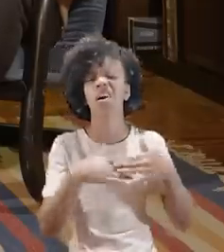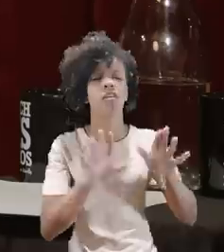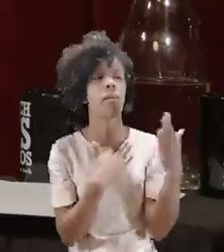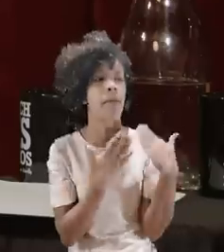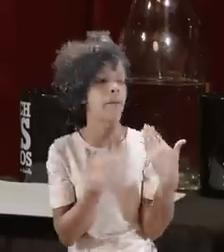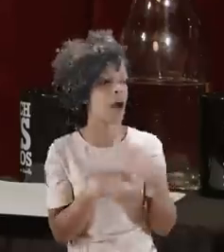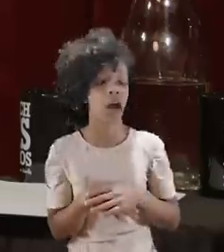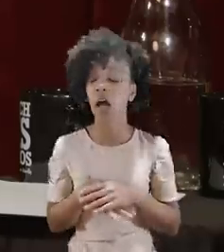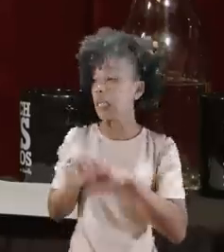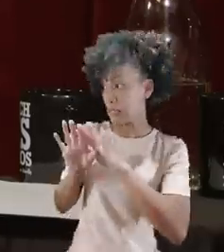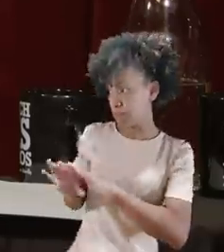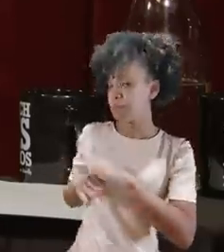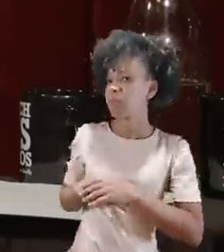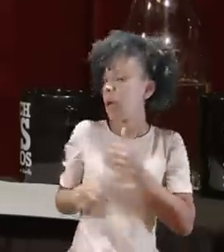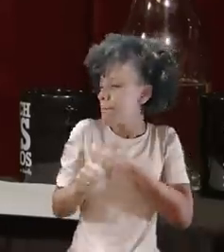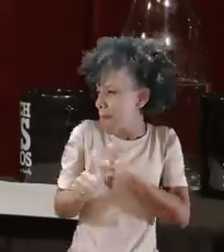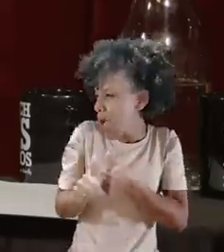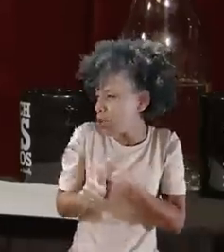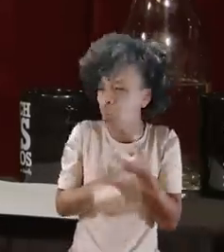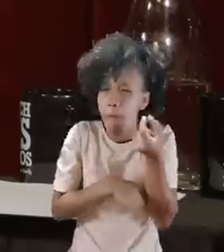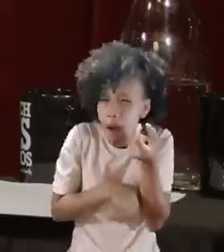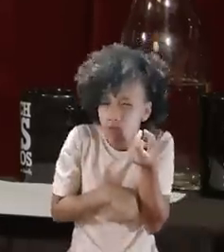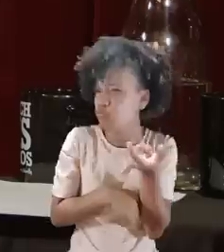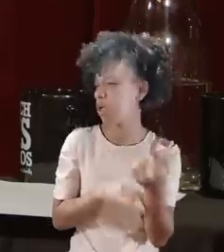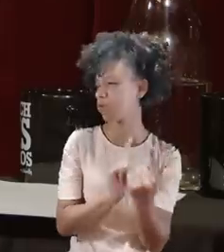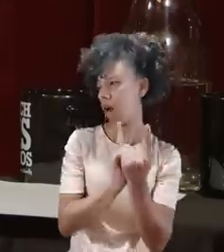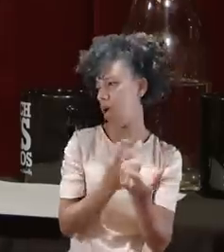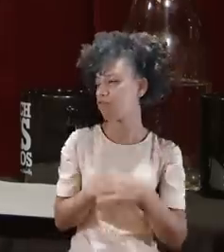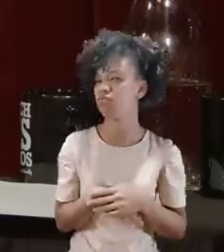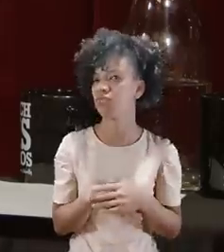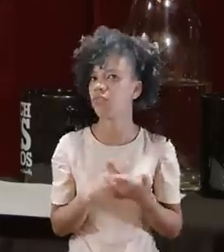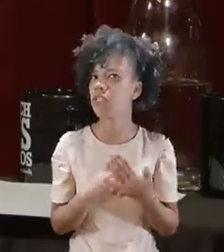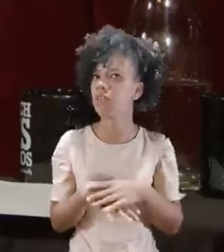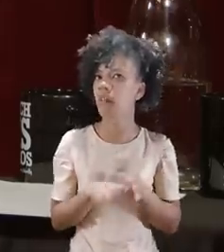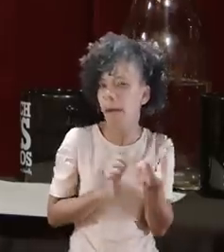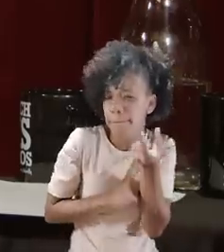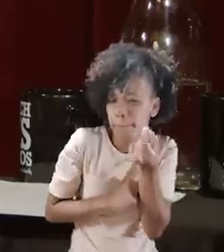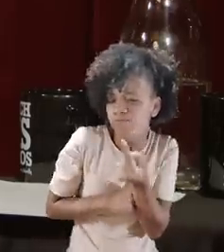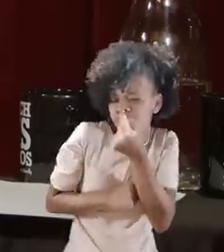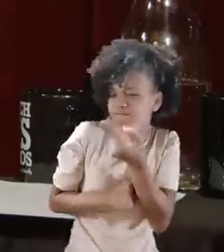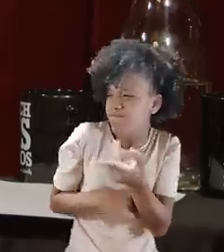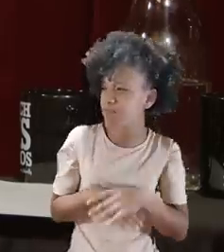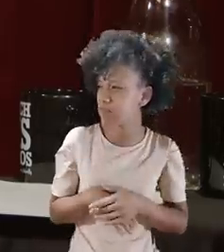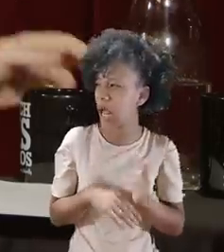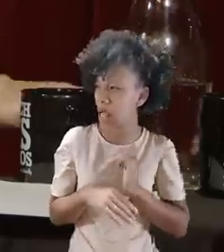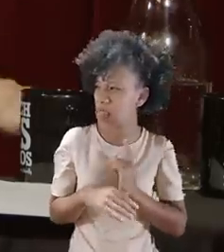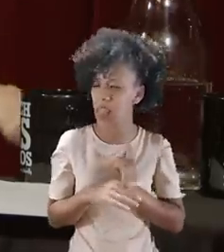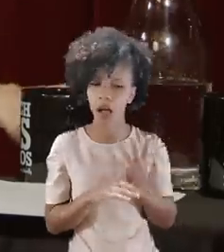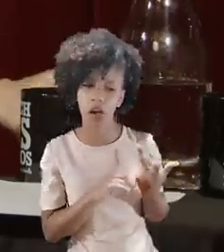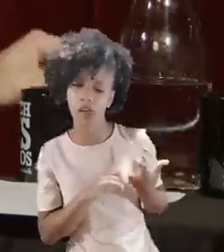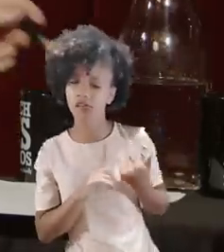moeda aí vamos trocar ideia vamos lá o fato de você está muito próximo do do cliente tal você tá mais íntimo ali cortando o cabelo